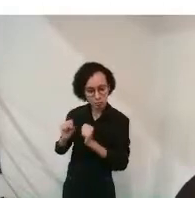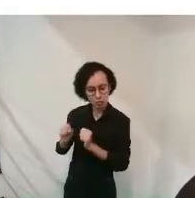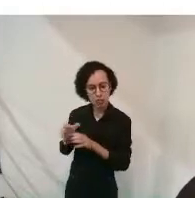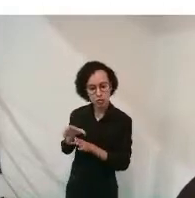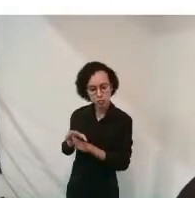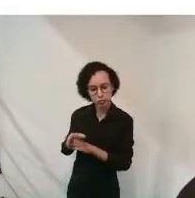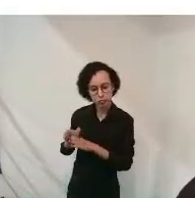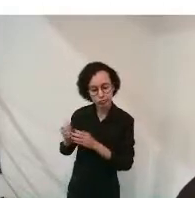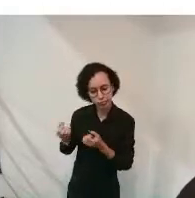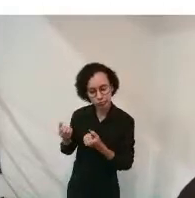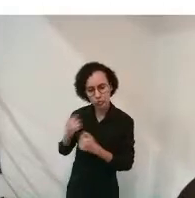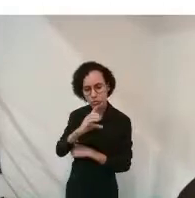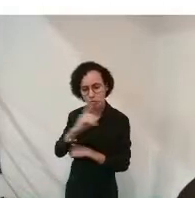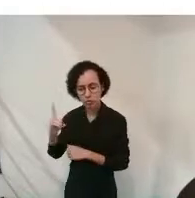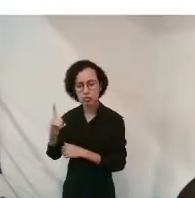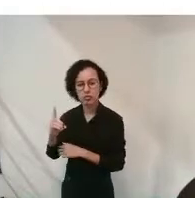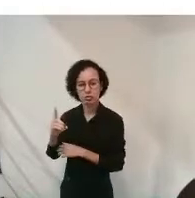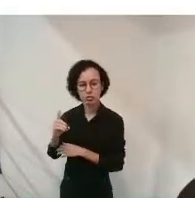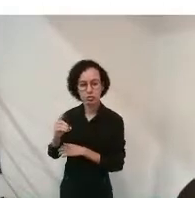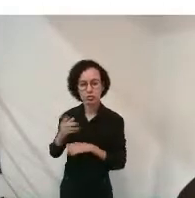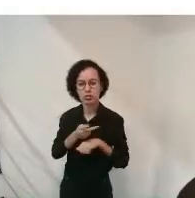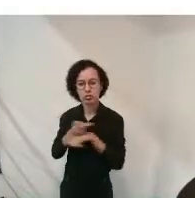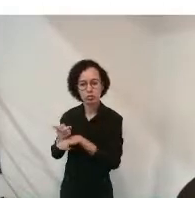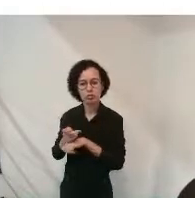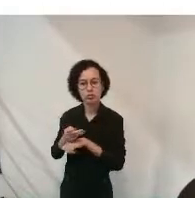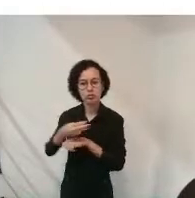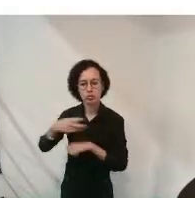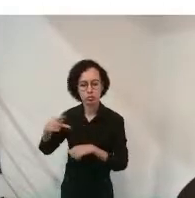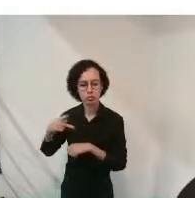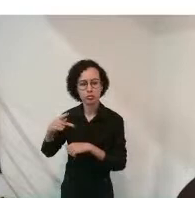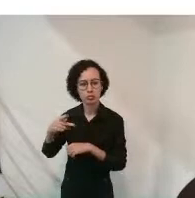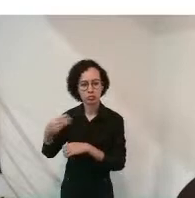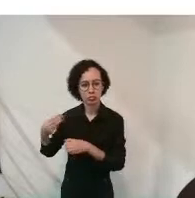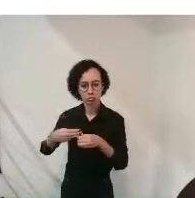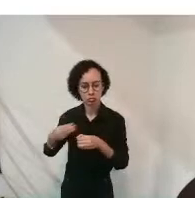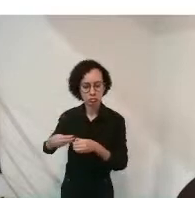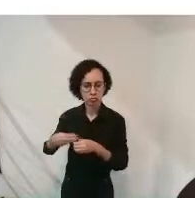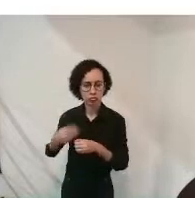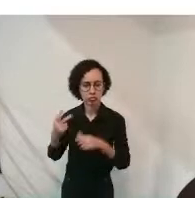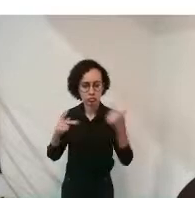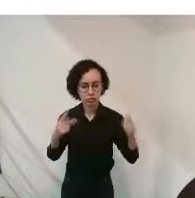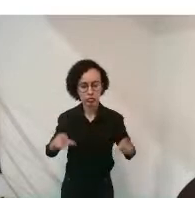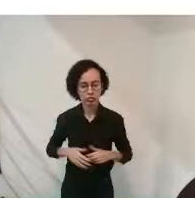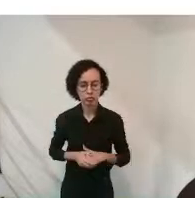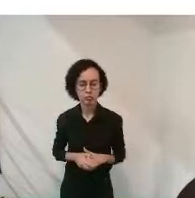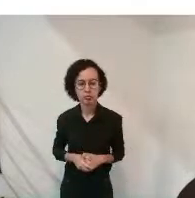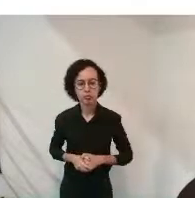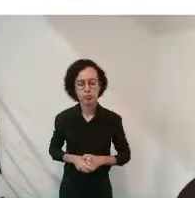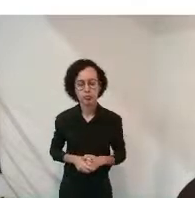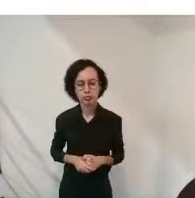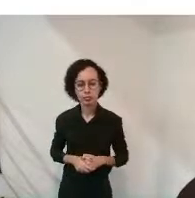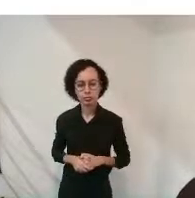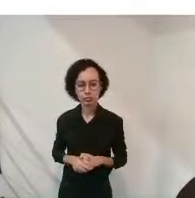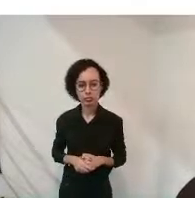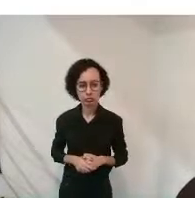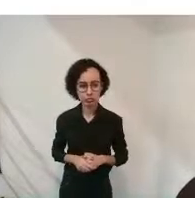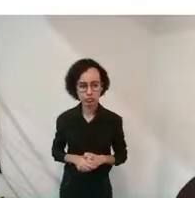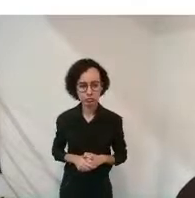a quem procurar, procure o MP da sua comarca, do seu município, da sua capital.